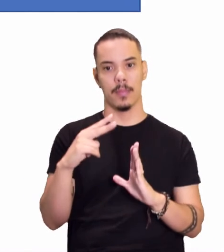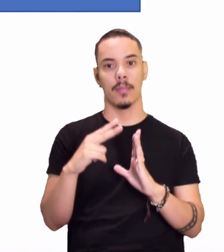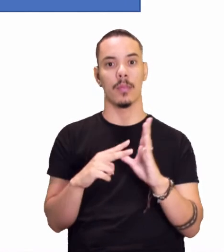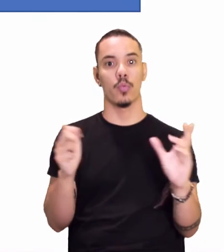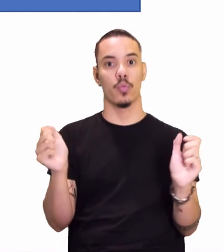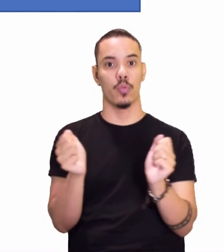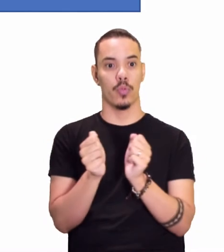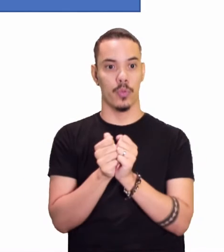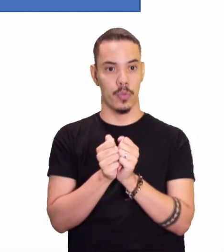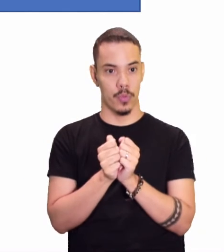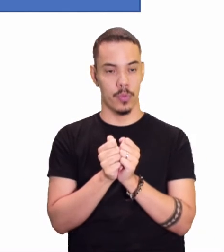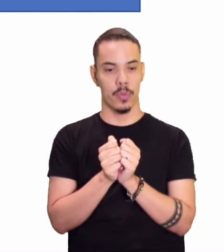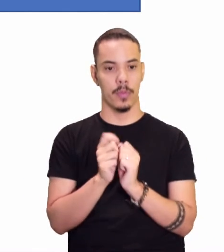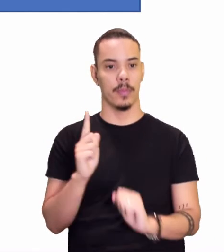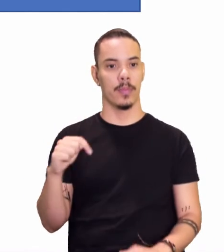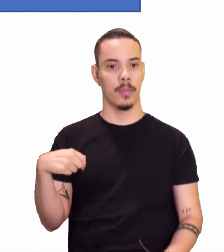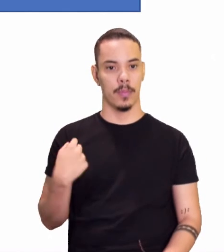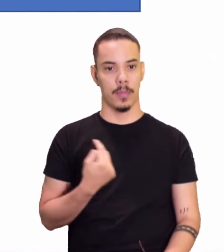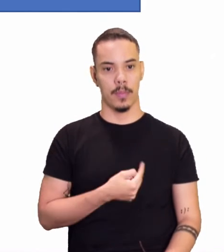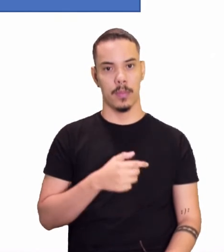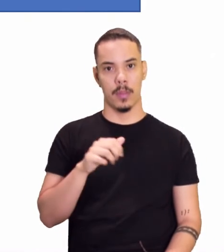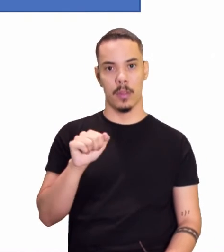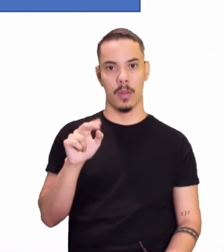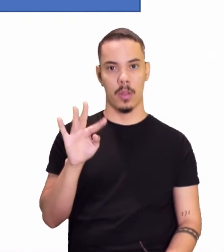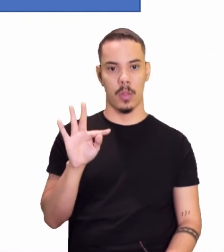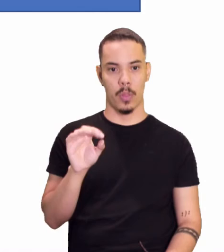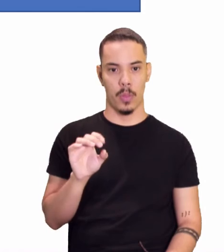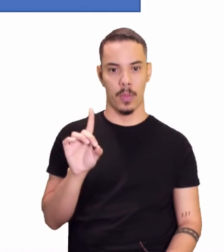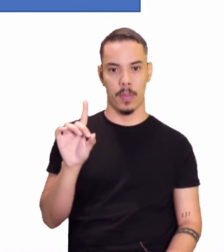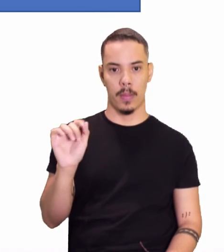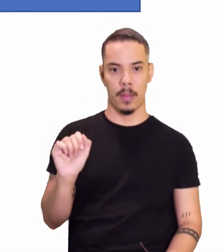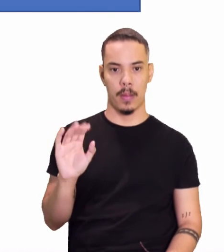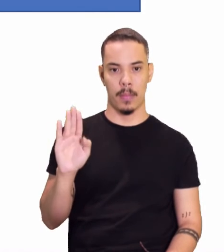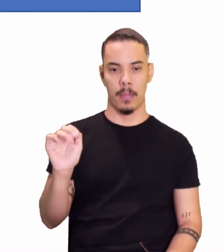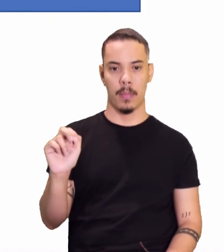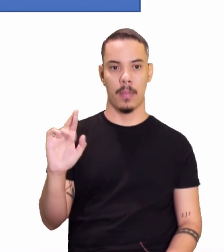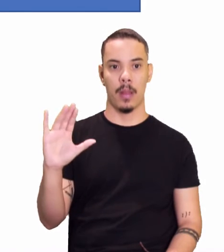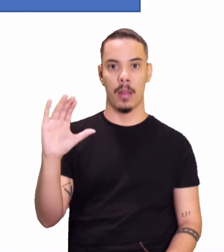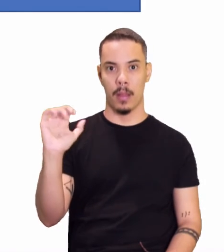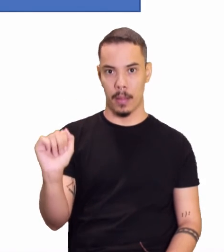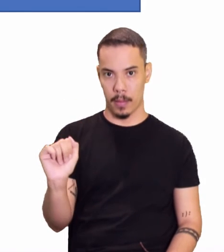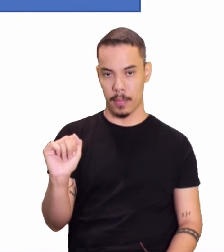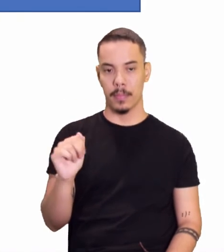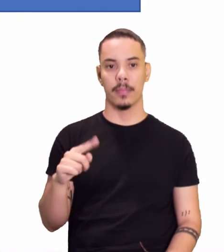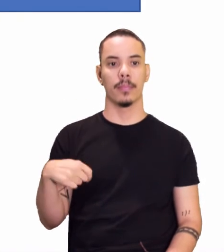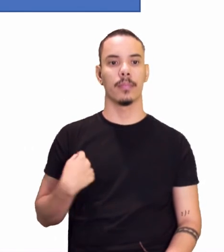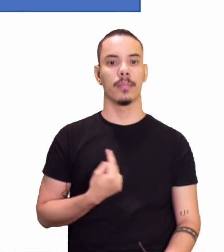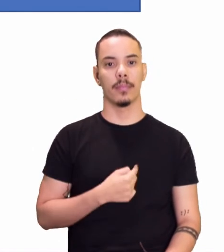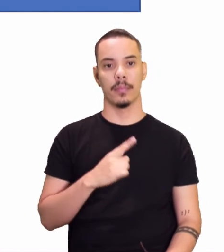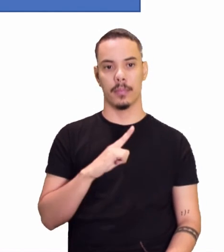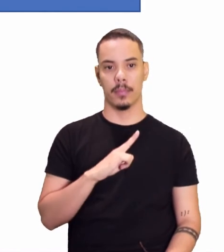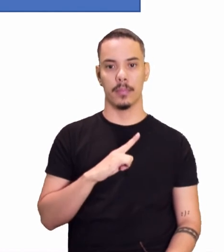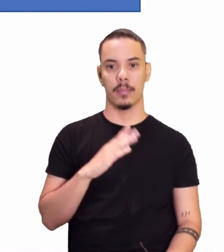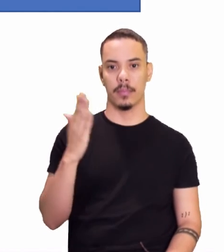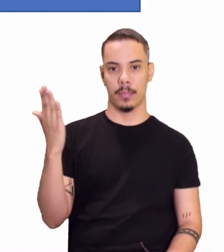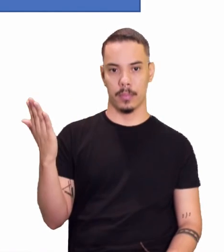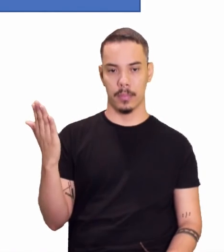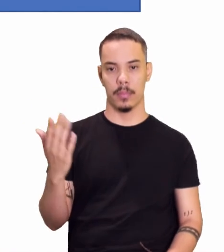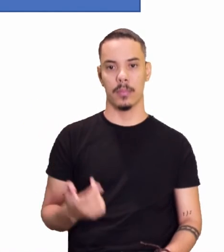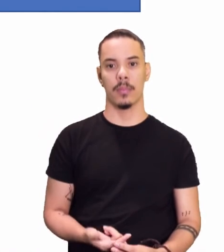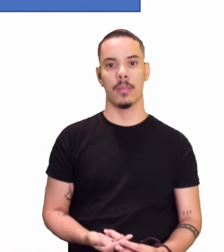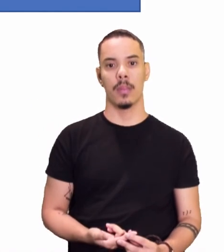aí junto com o Alto da Barca, né, de Gil Vicente. Autos, né? Nós vamos ter aí para